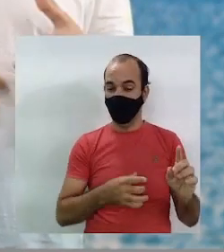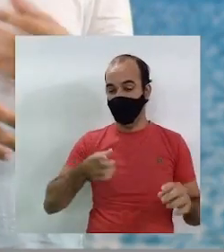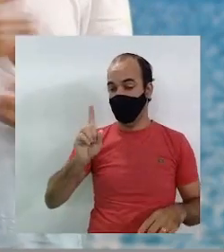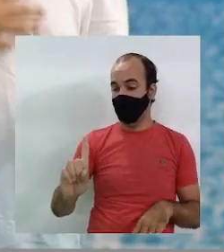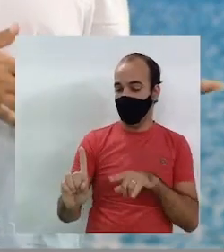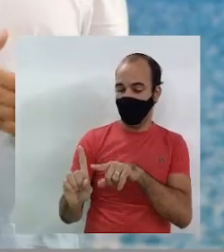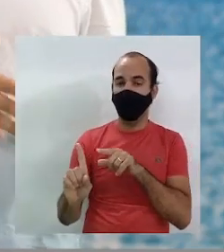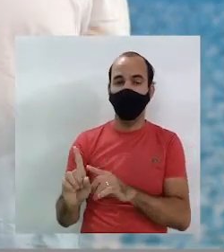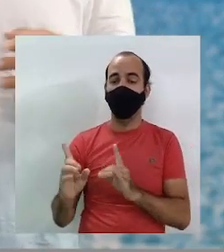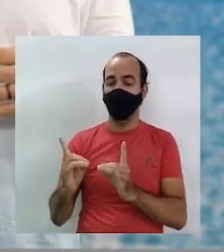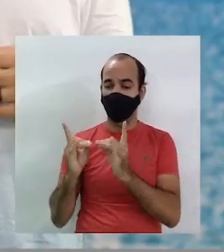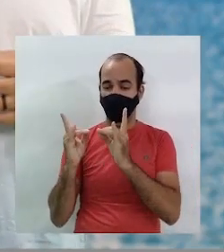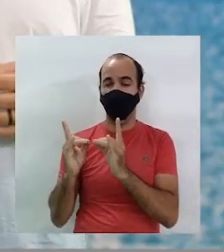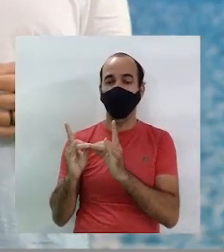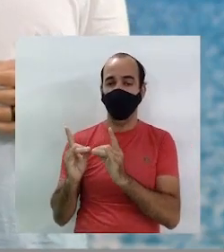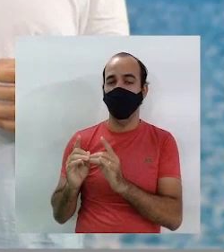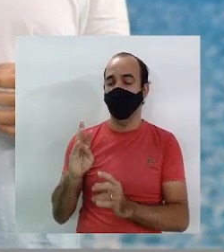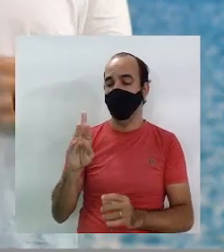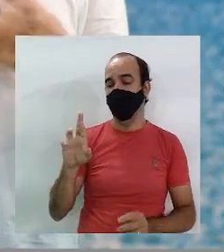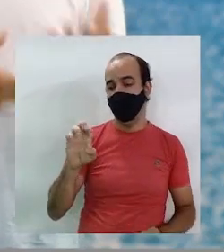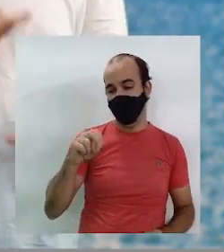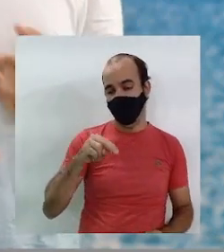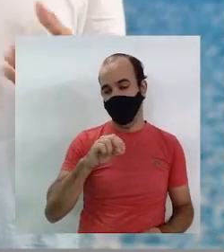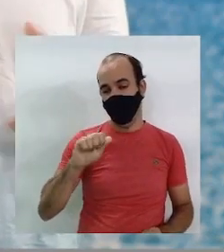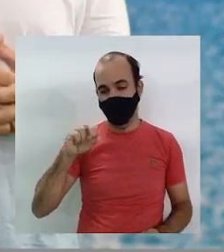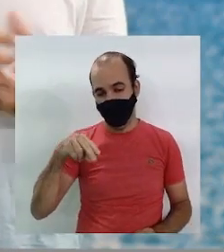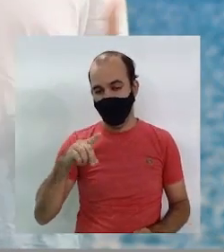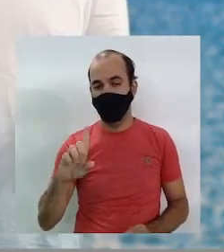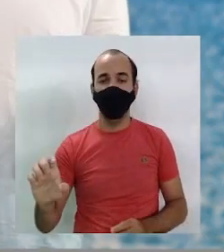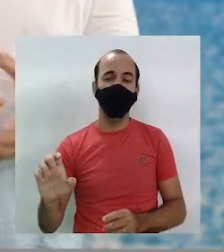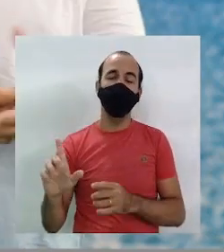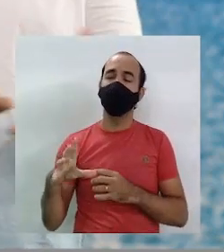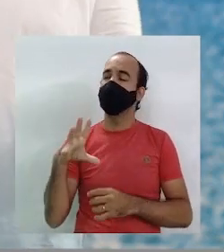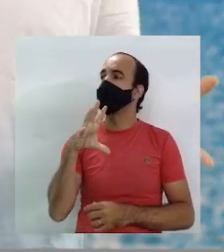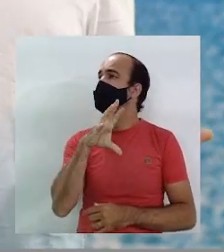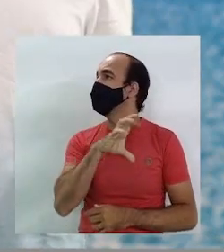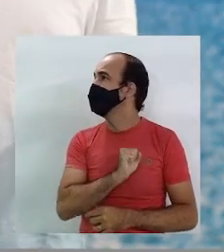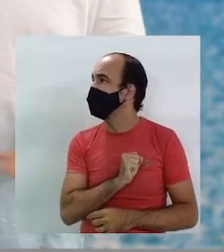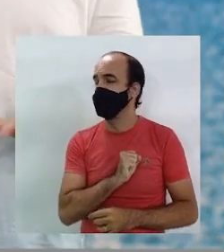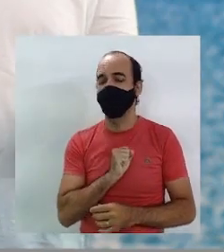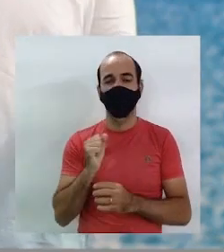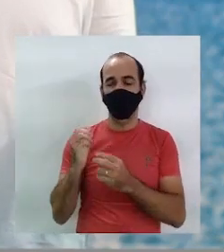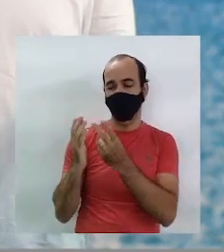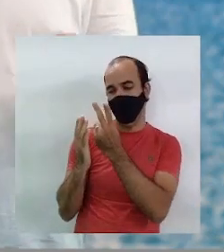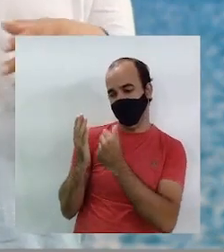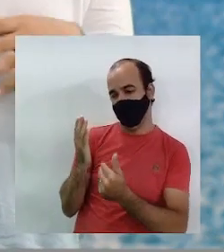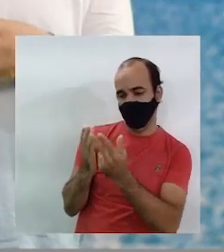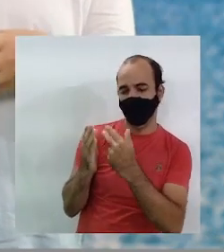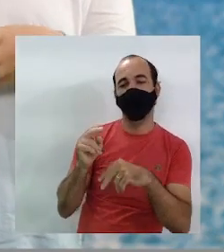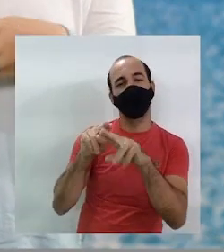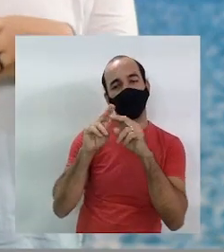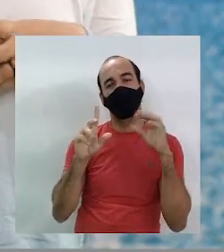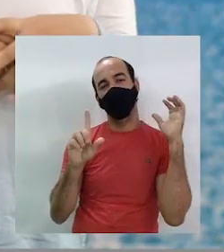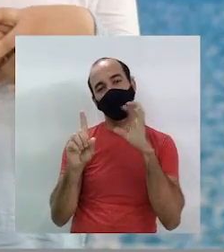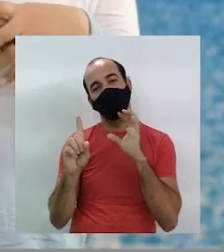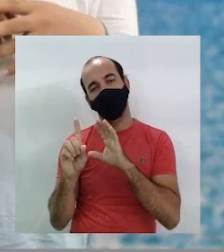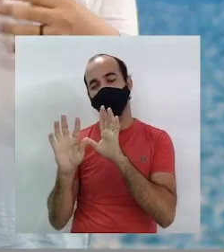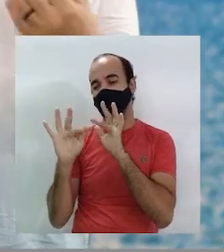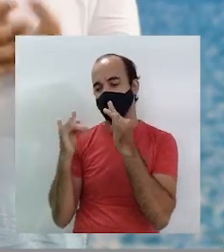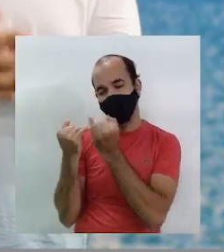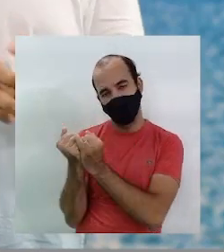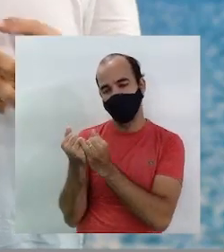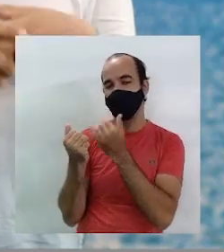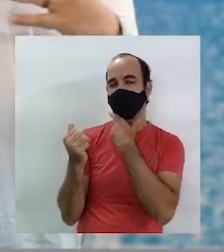da influência de família, por conta do pai, por conta dos artistas que conviviam com ele, mas ele